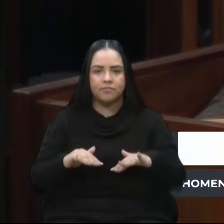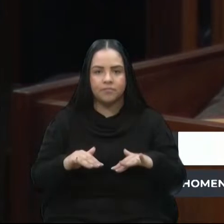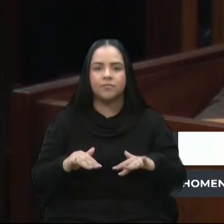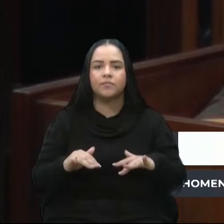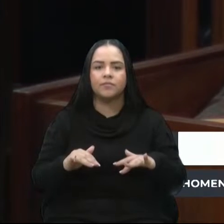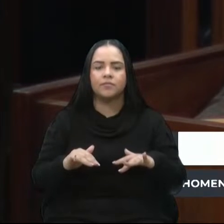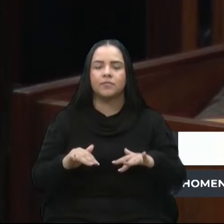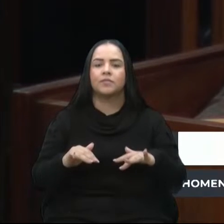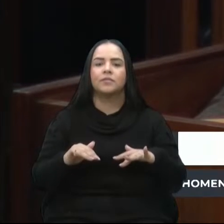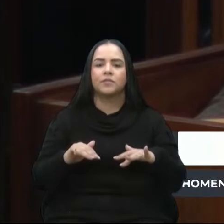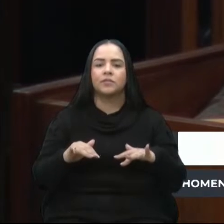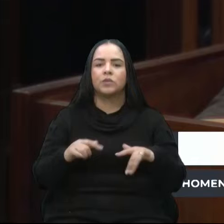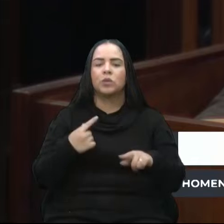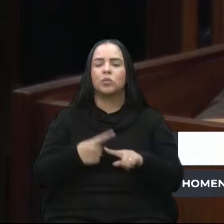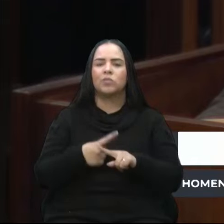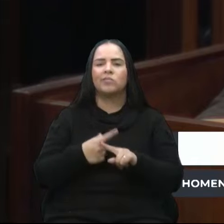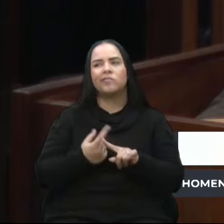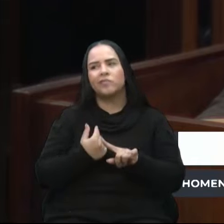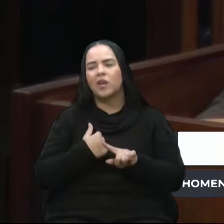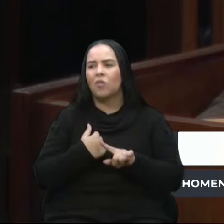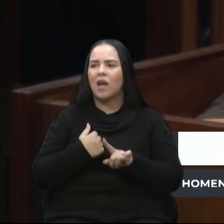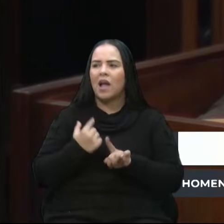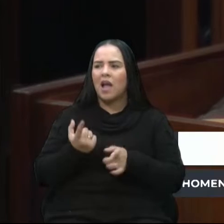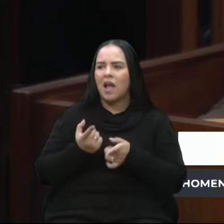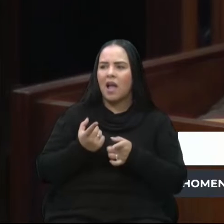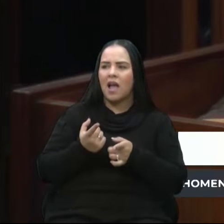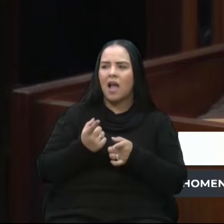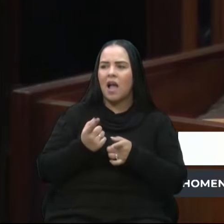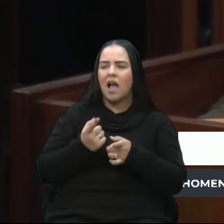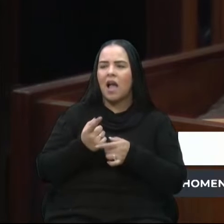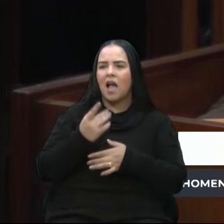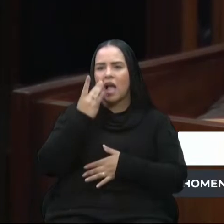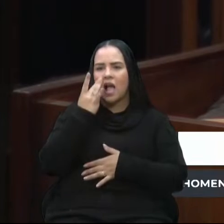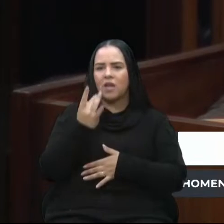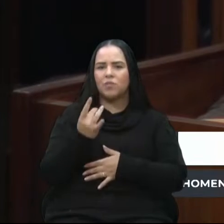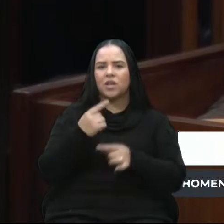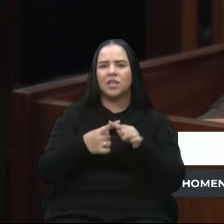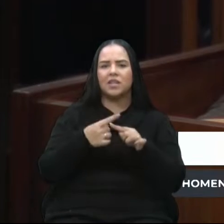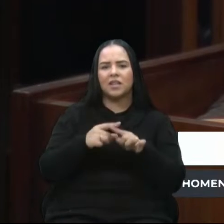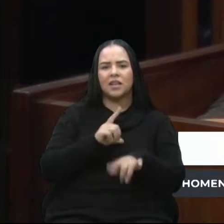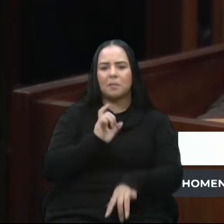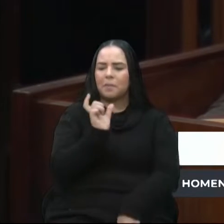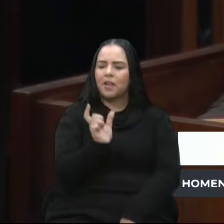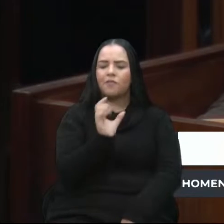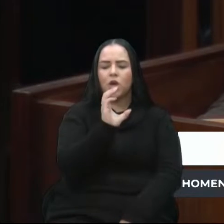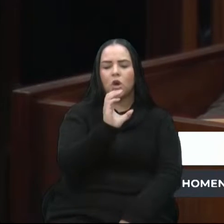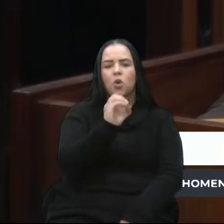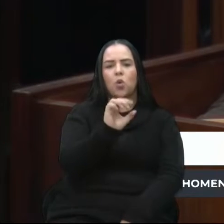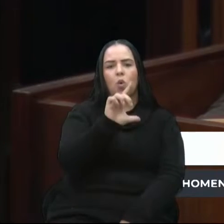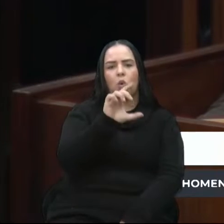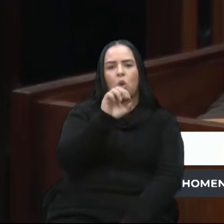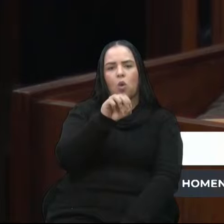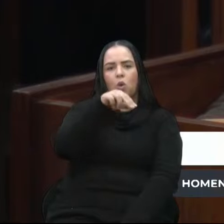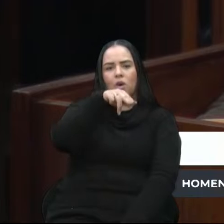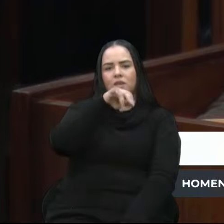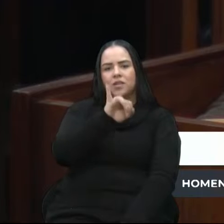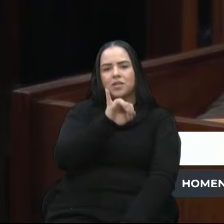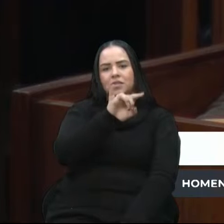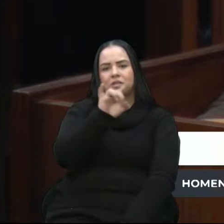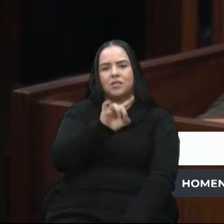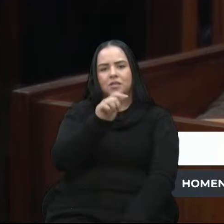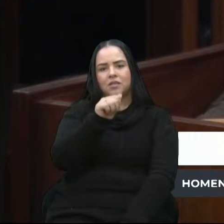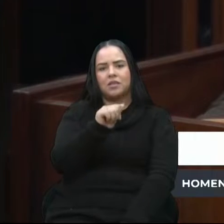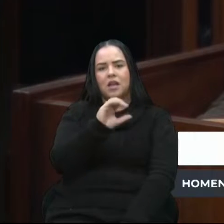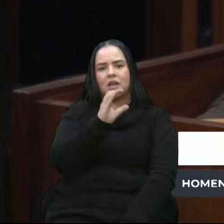Me chamou a atenção porque normalmente não é colocada a palavra colonização numa lei, é a imigração.